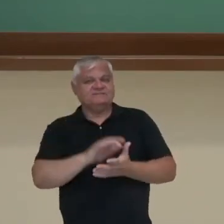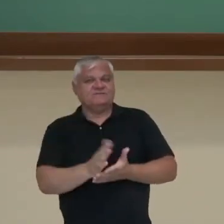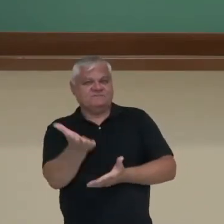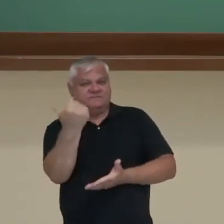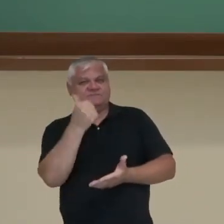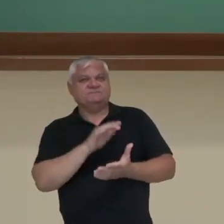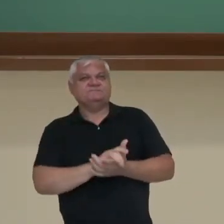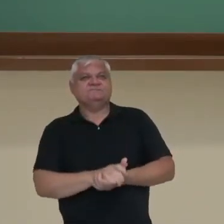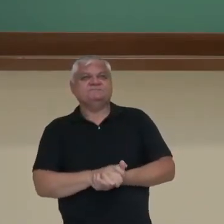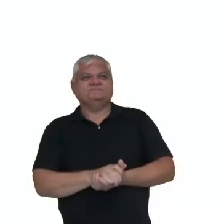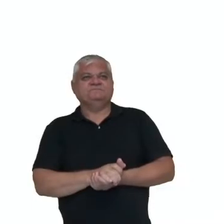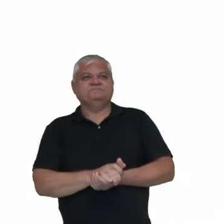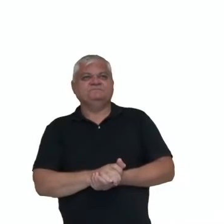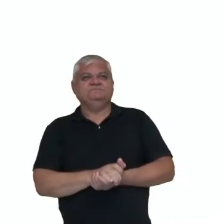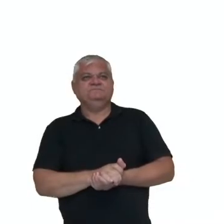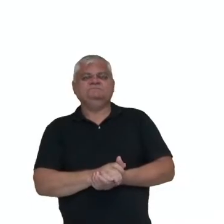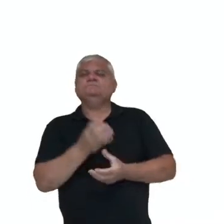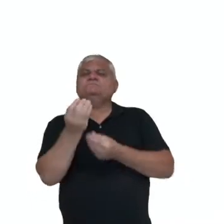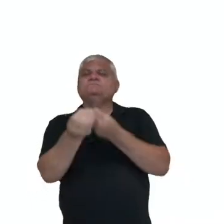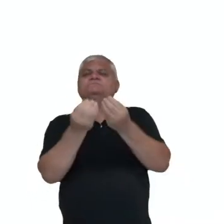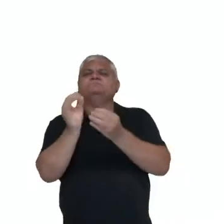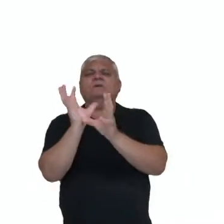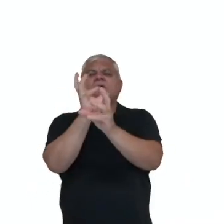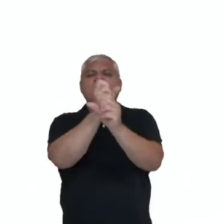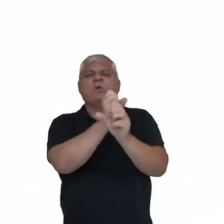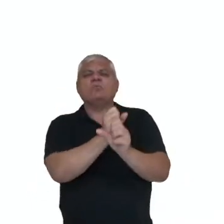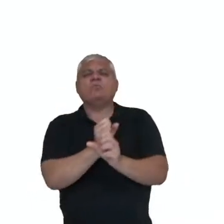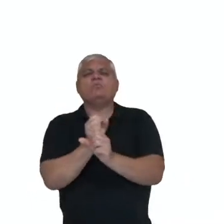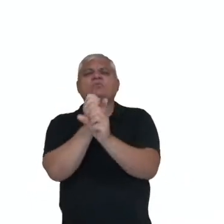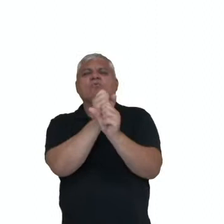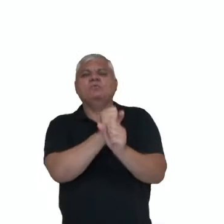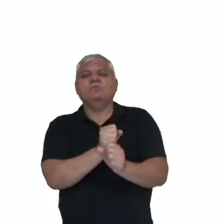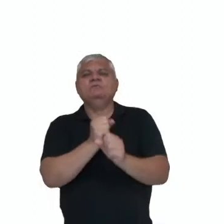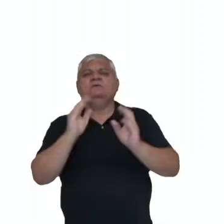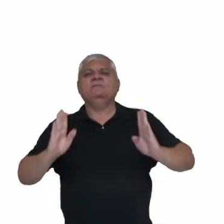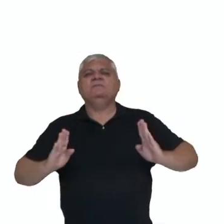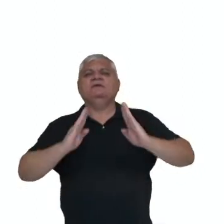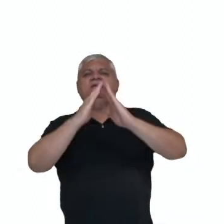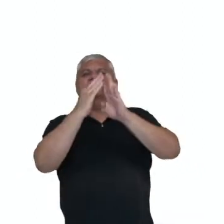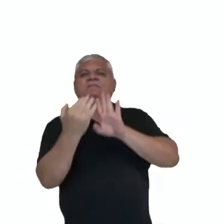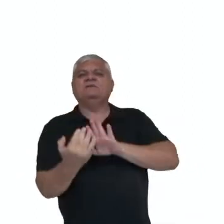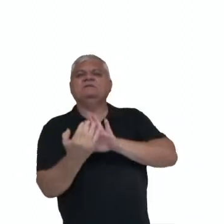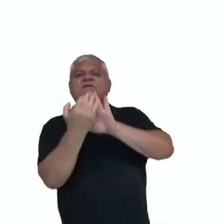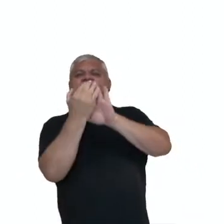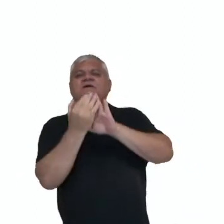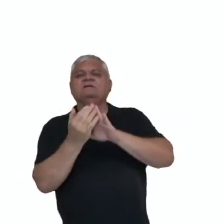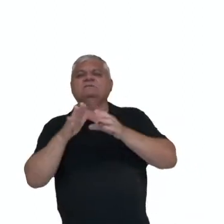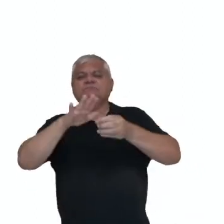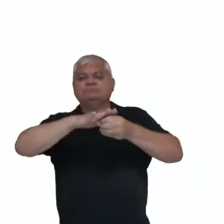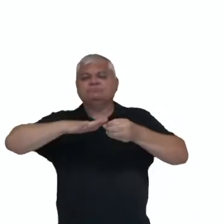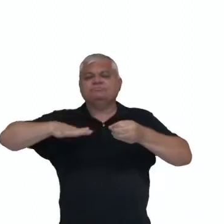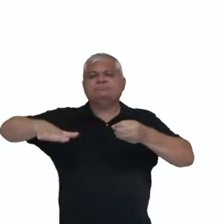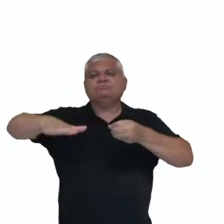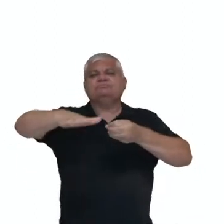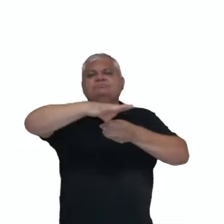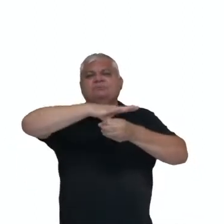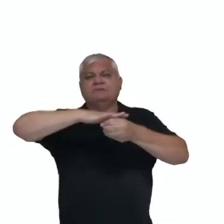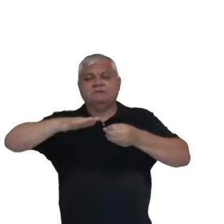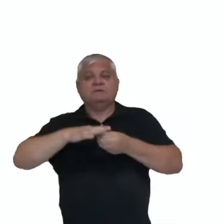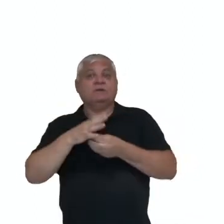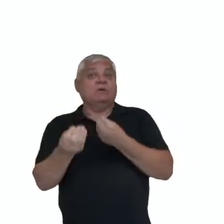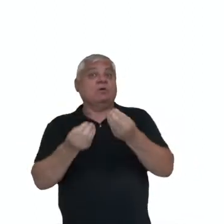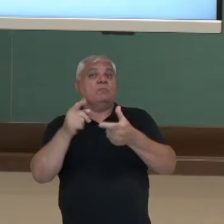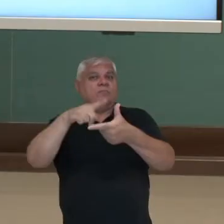lá? Como podemos aplicar o cálculo da pirâmide, da superfície de uma pirâmide em